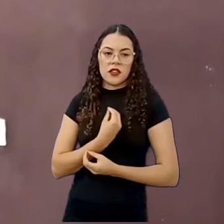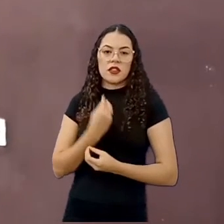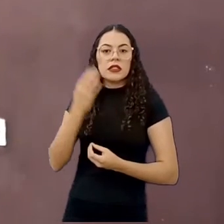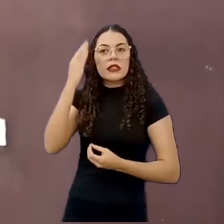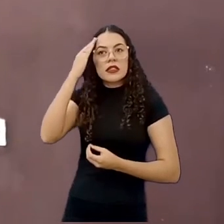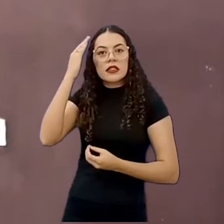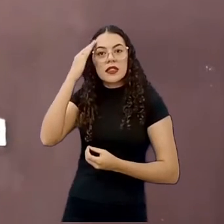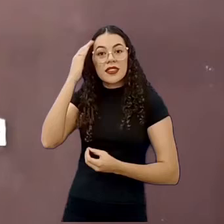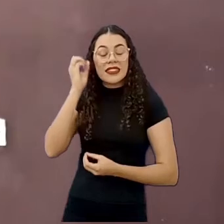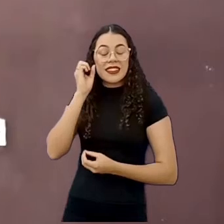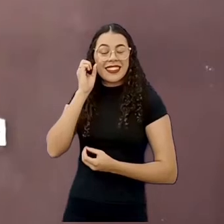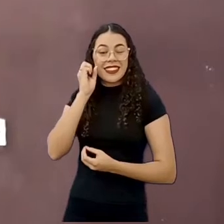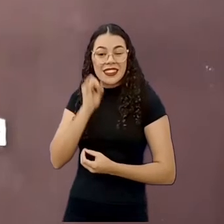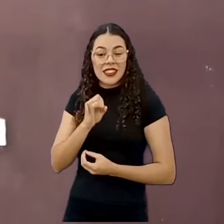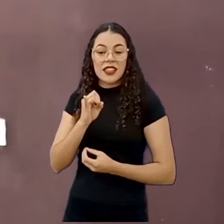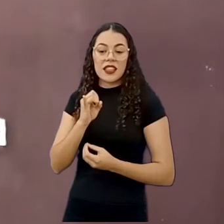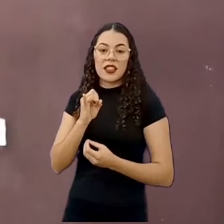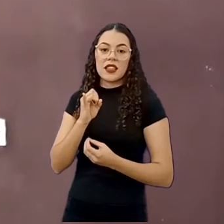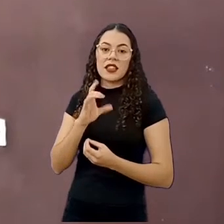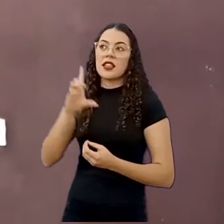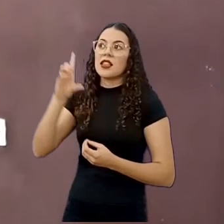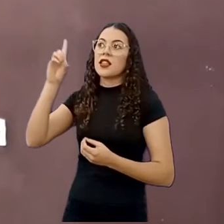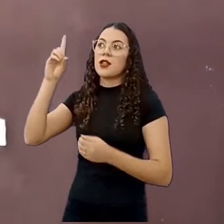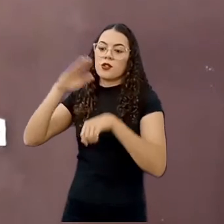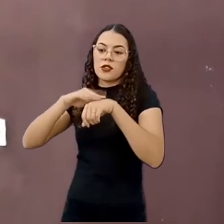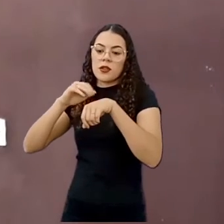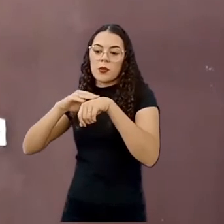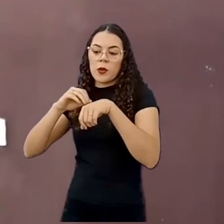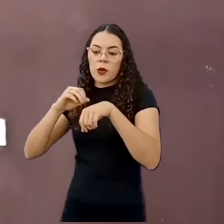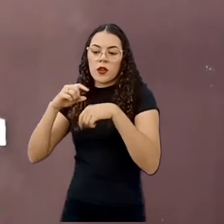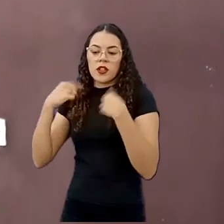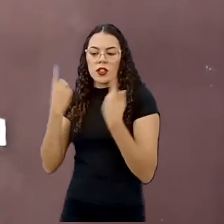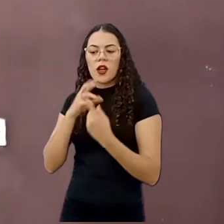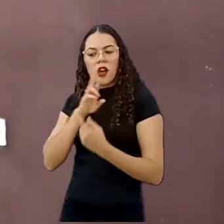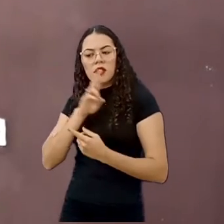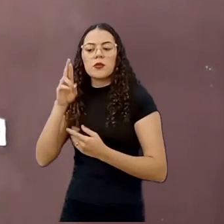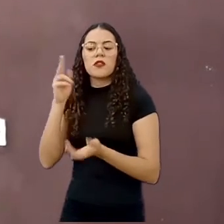se de fato estamos respondendo ao chamado que o Senhor tem para nós.